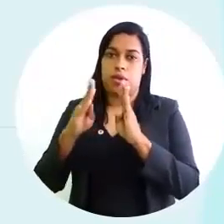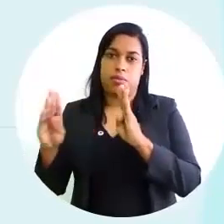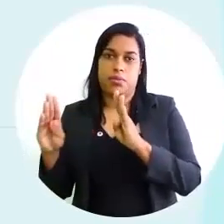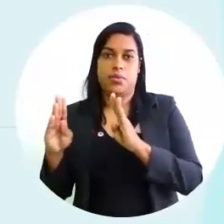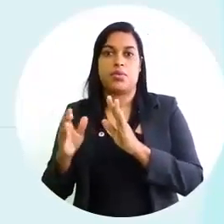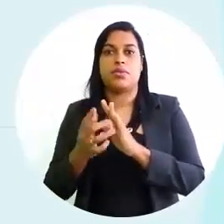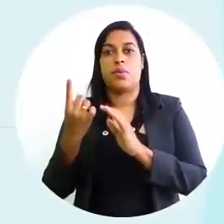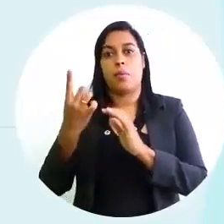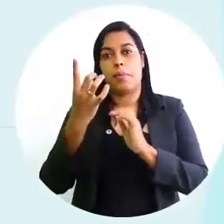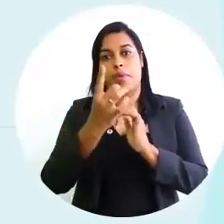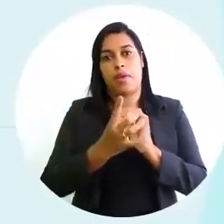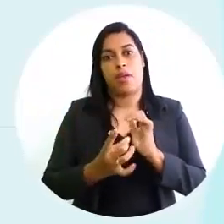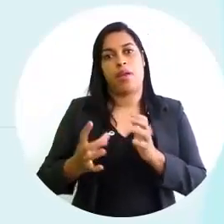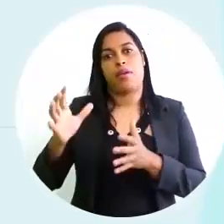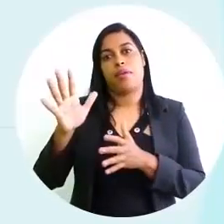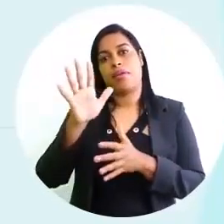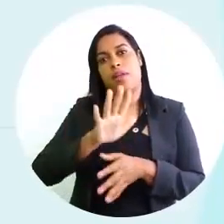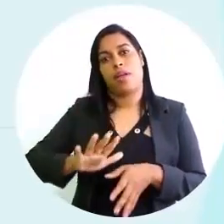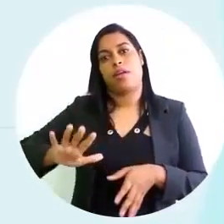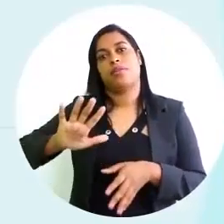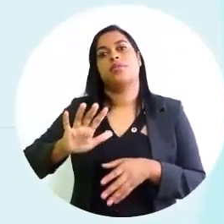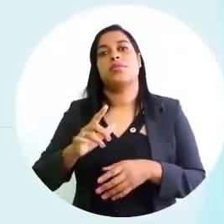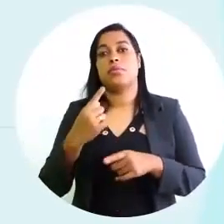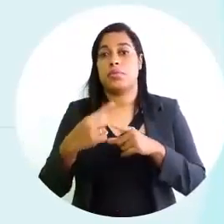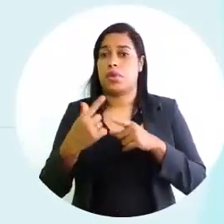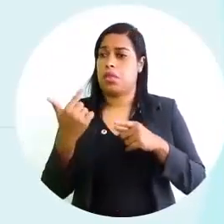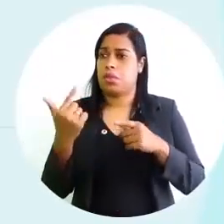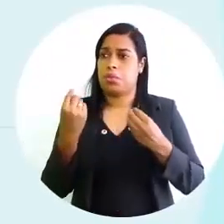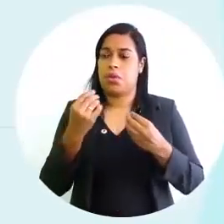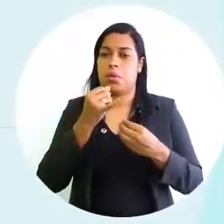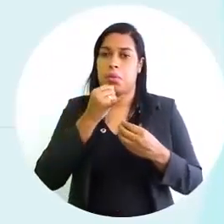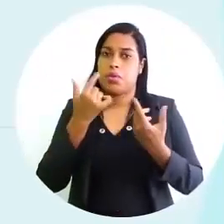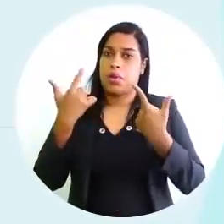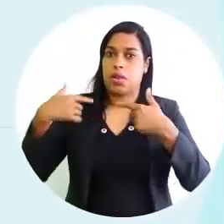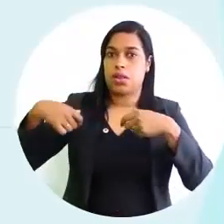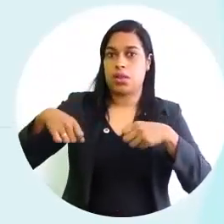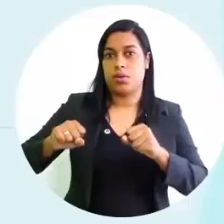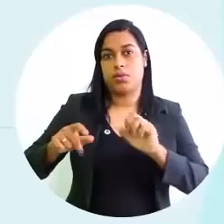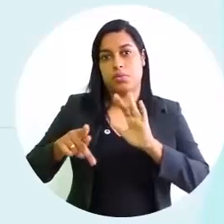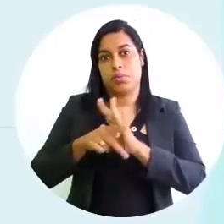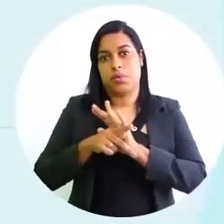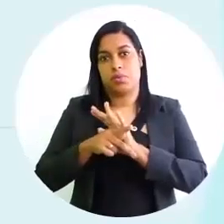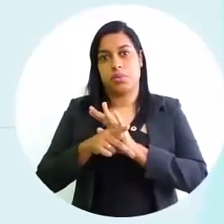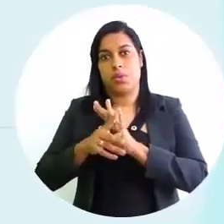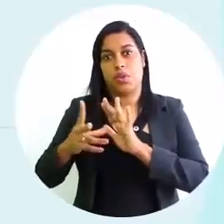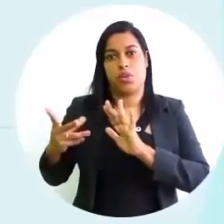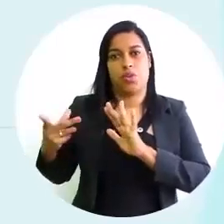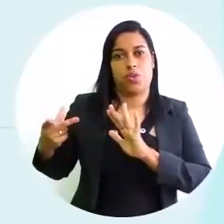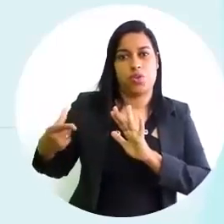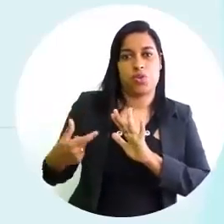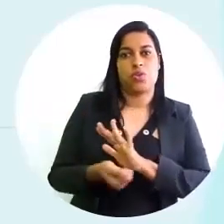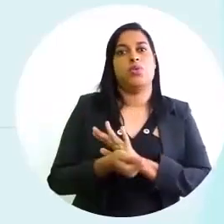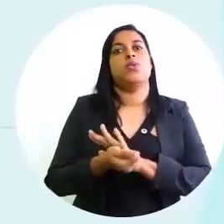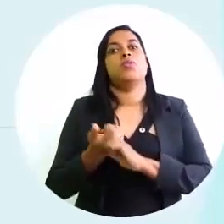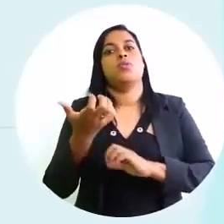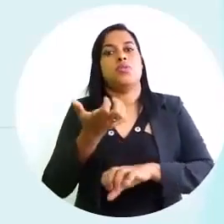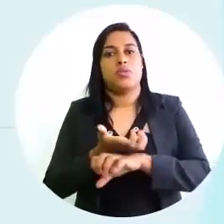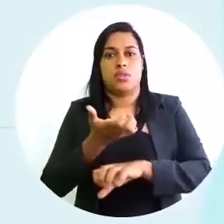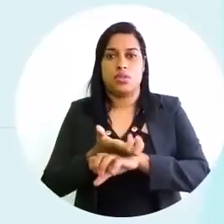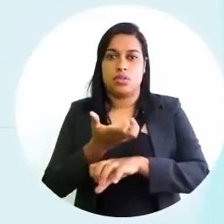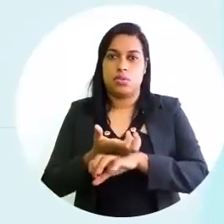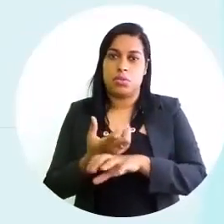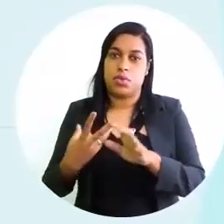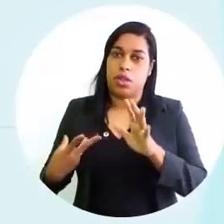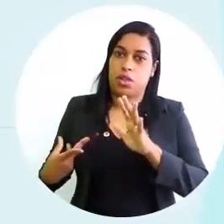controlados, um para cada área do saber, porque não tem como a gente ter uma linguagem que vá abranger todas as disciplinas,